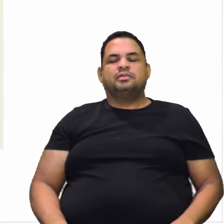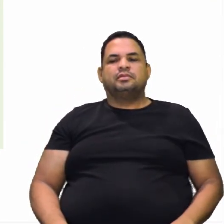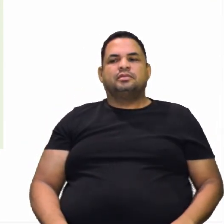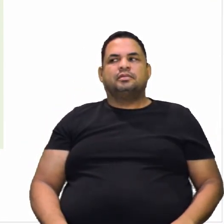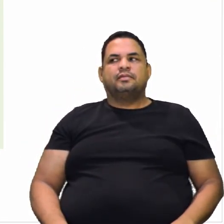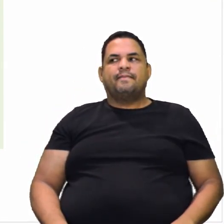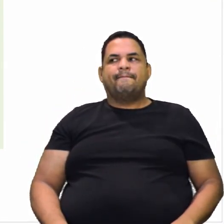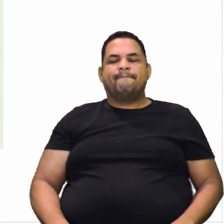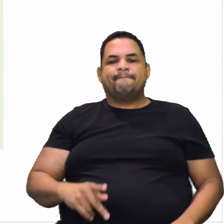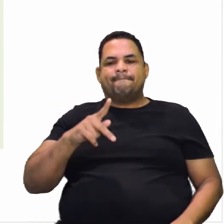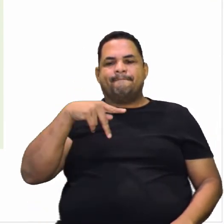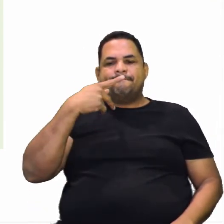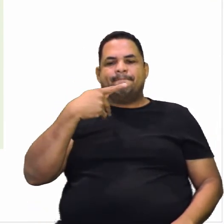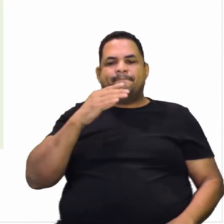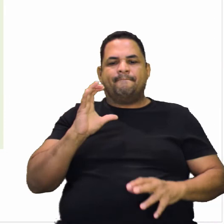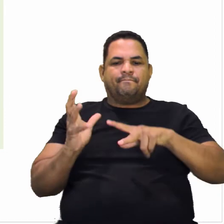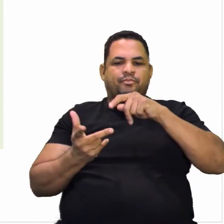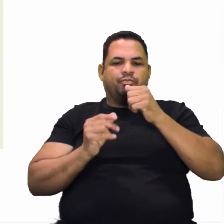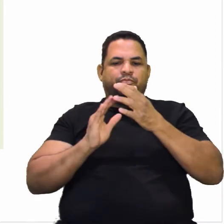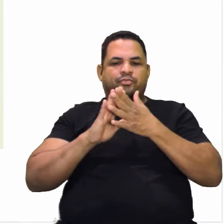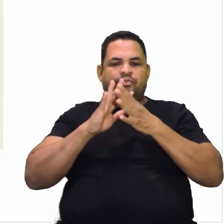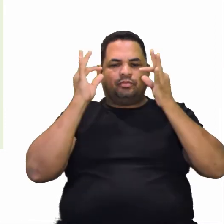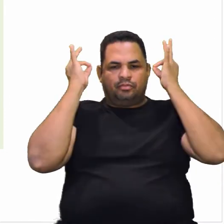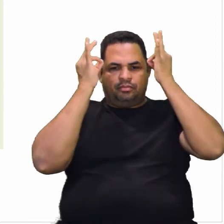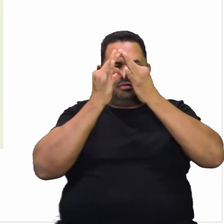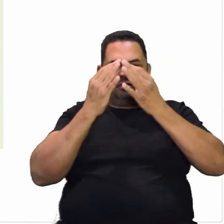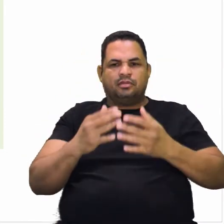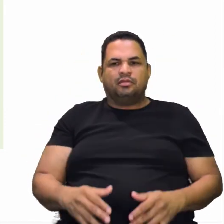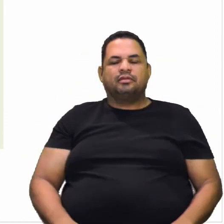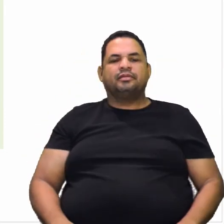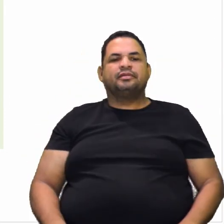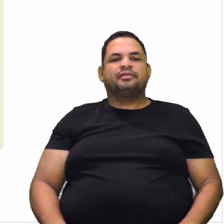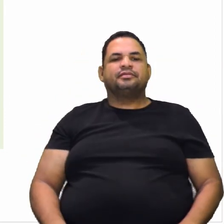que fala sobre esse mundo grego.